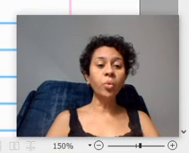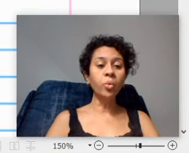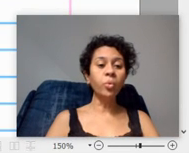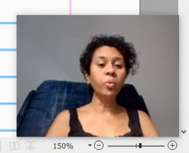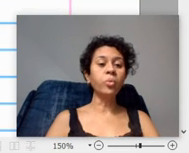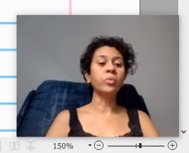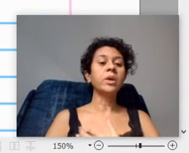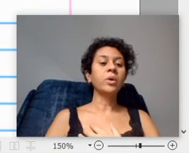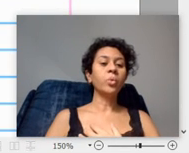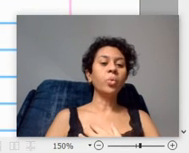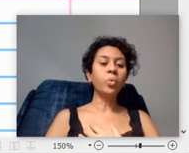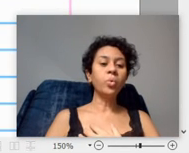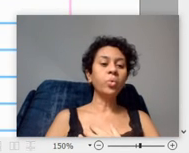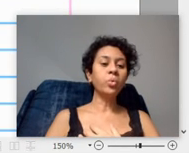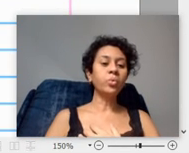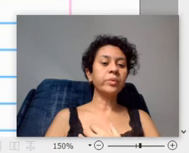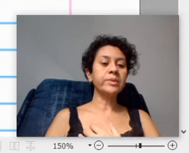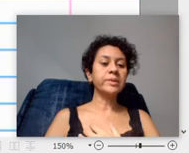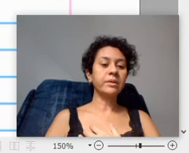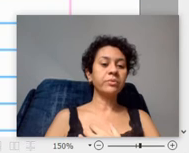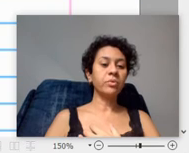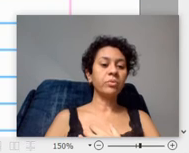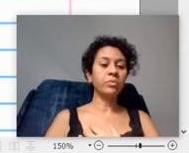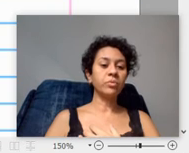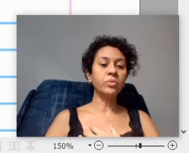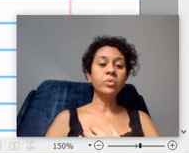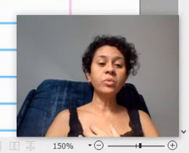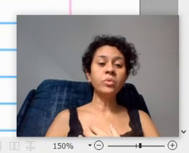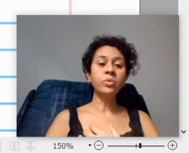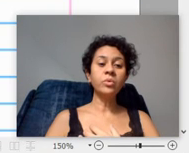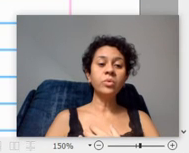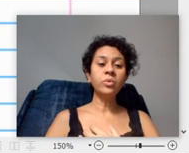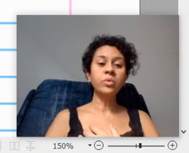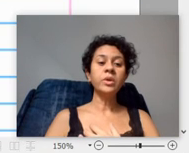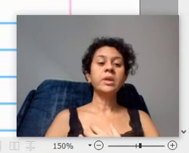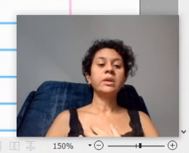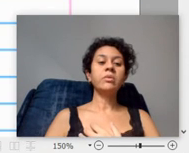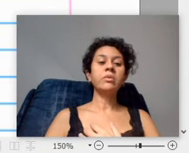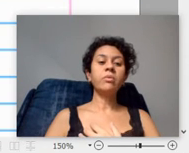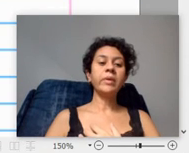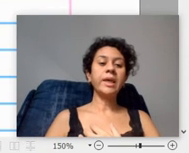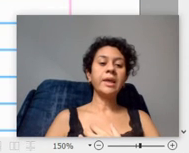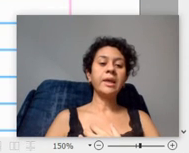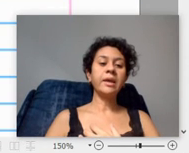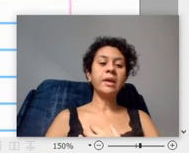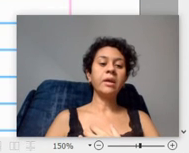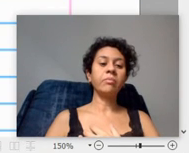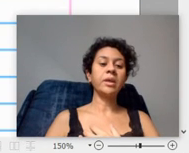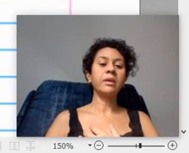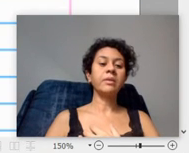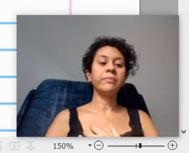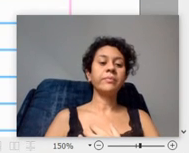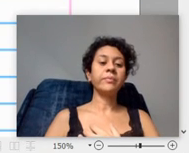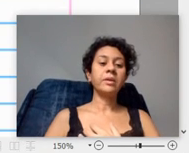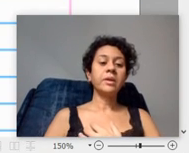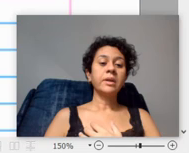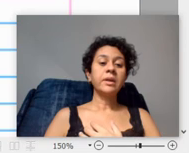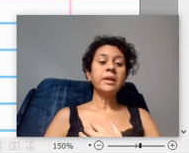escrevo um? Um, eu escrevo com U e com M.